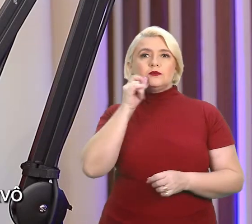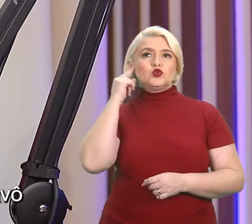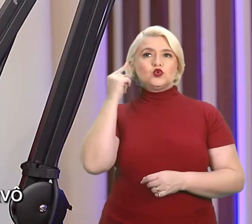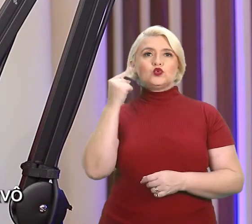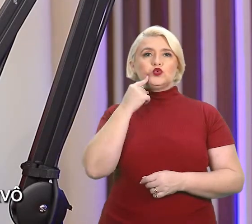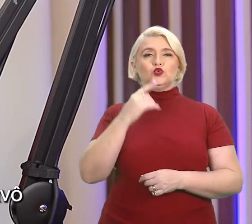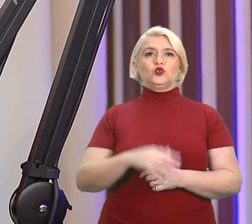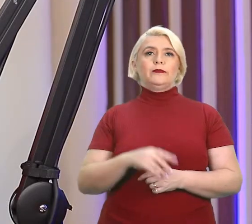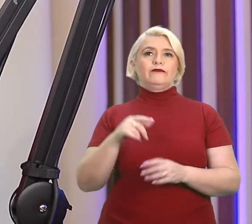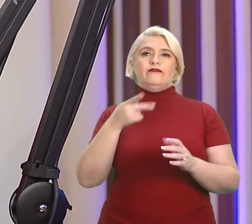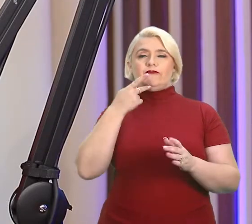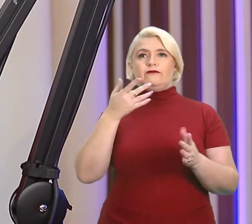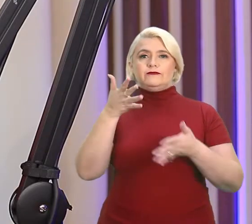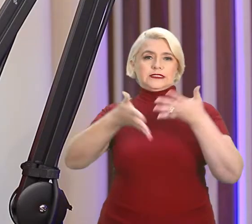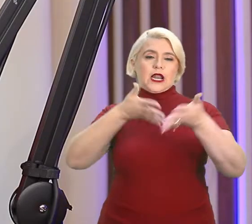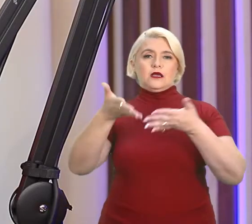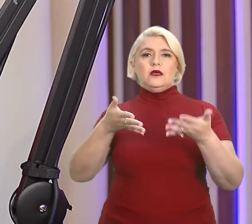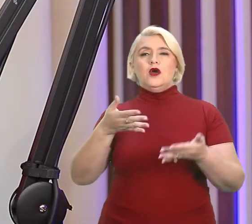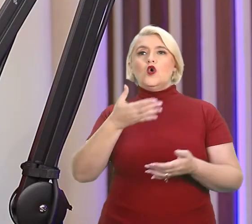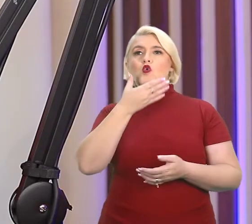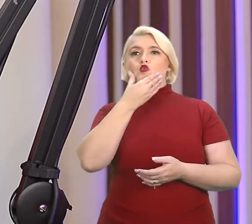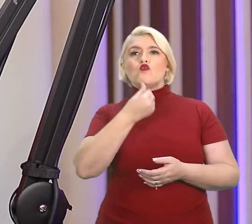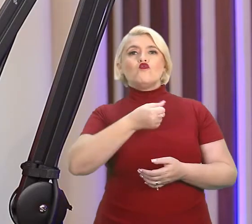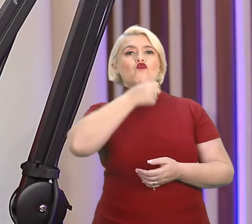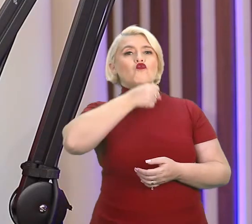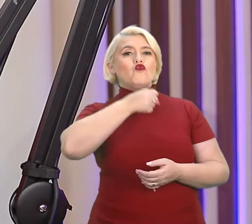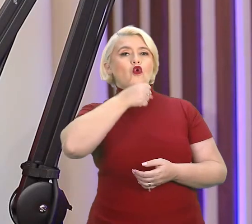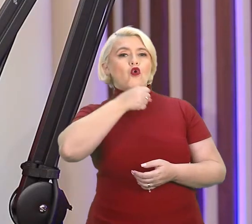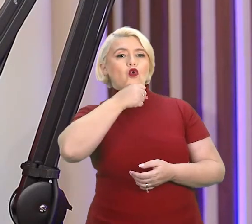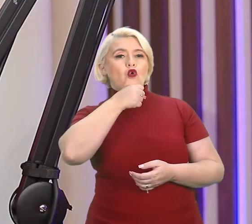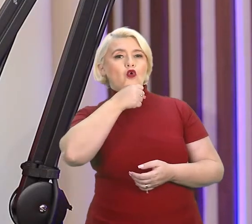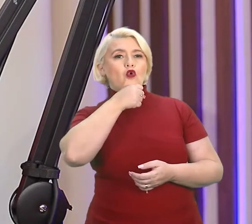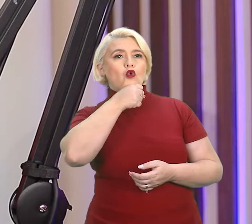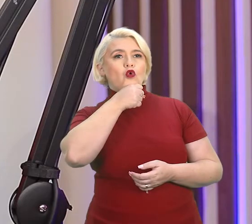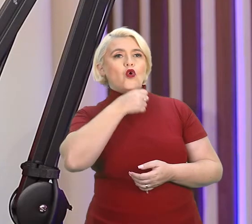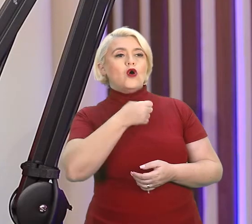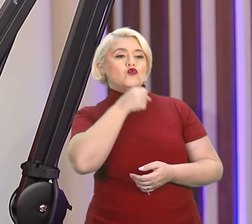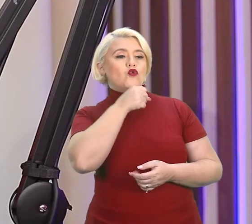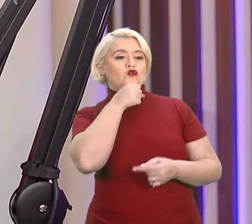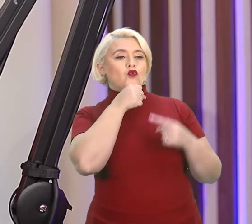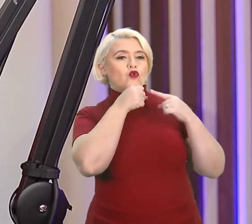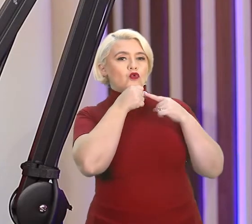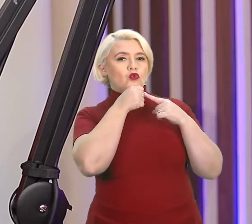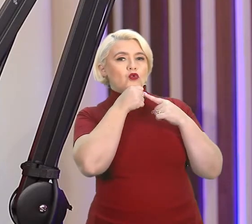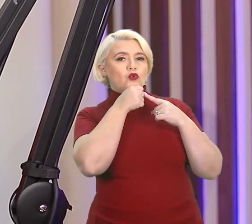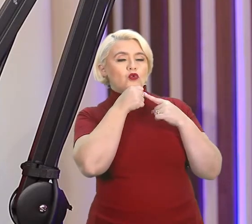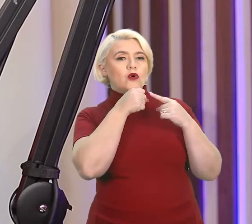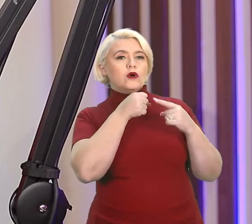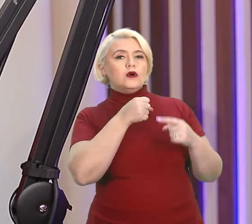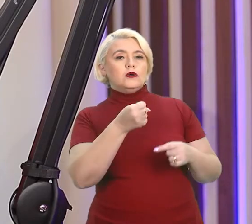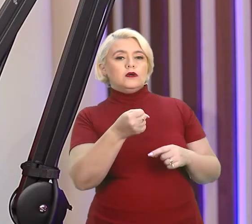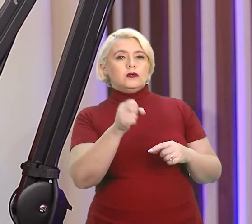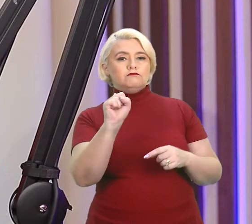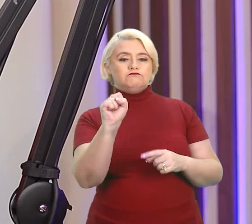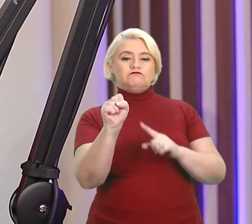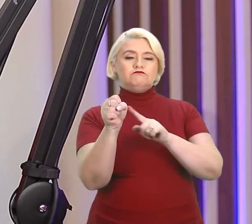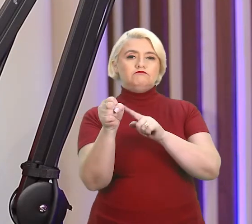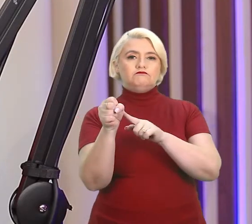assim, meu vô, e faz o sinal de vô, faz o sinal de vô, que é a mão